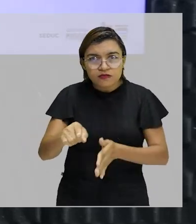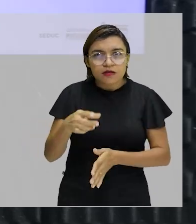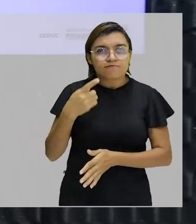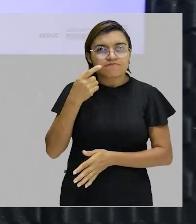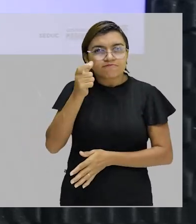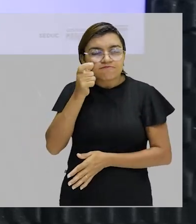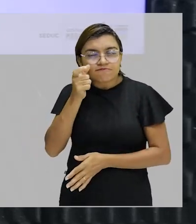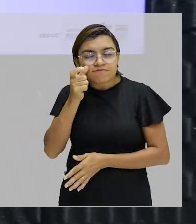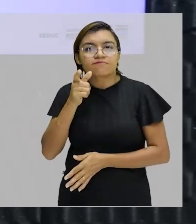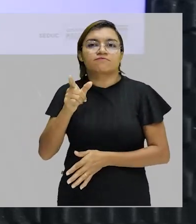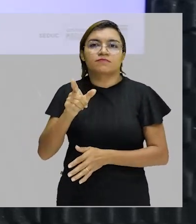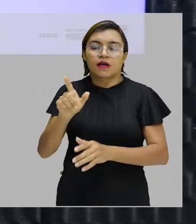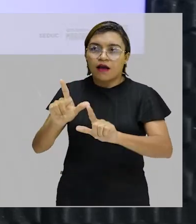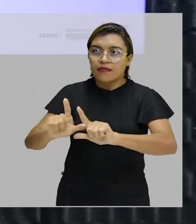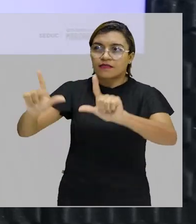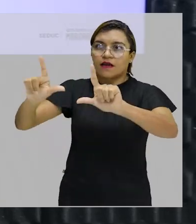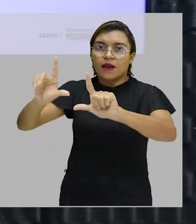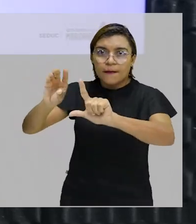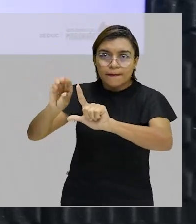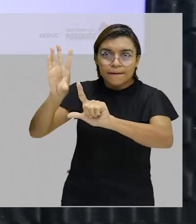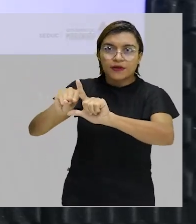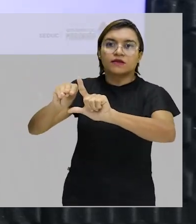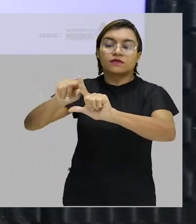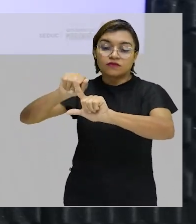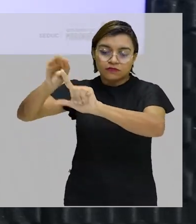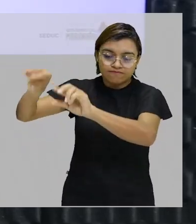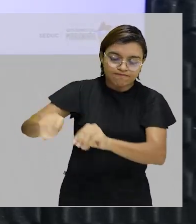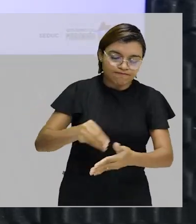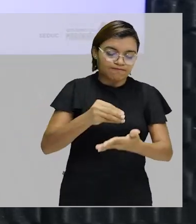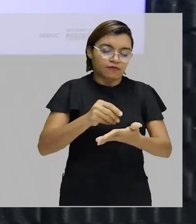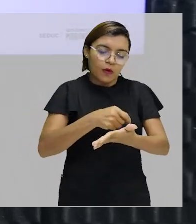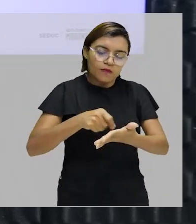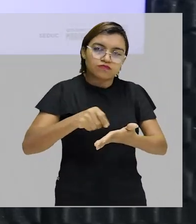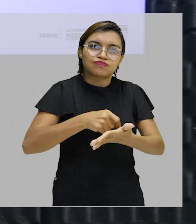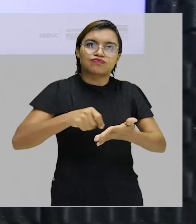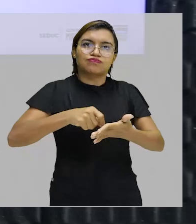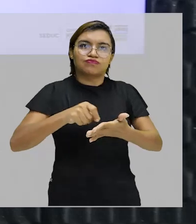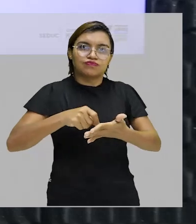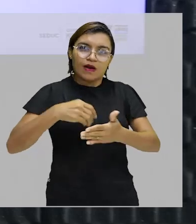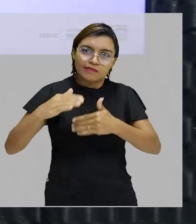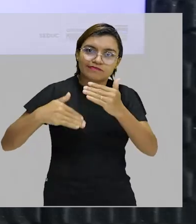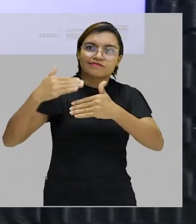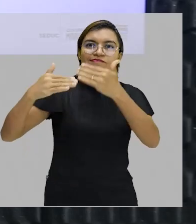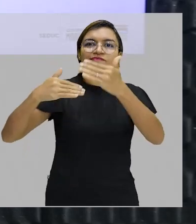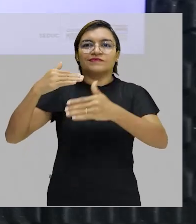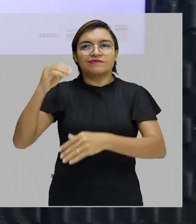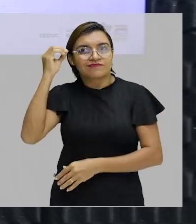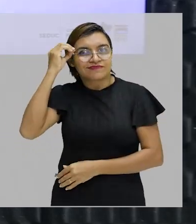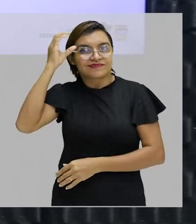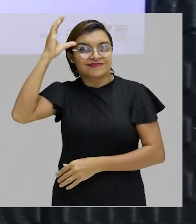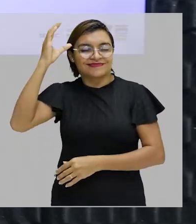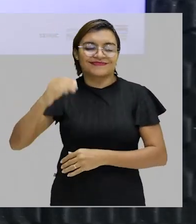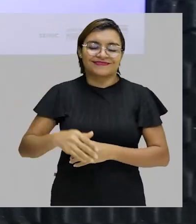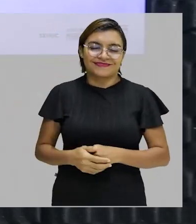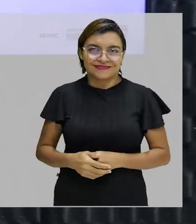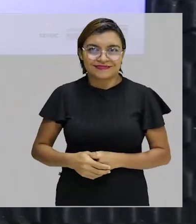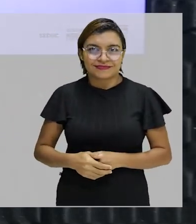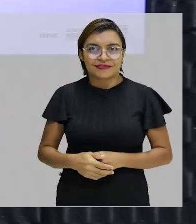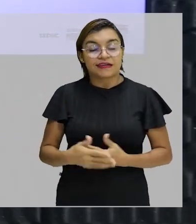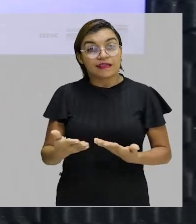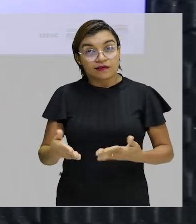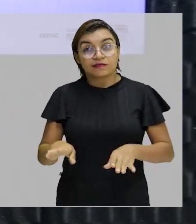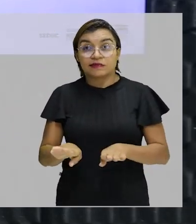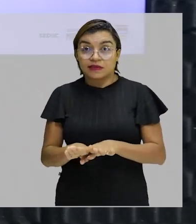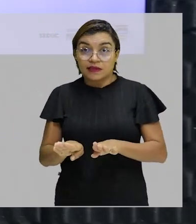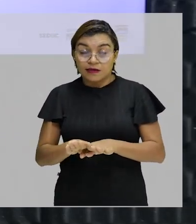printa a tela, aí você vai passar essas informações para o seu caderno e desenvolver os seus estudos. Show de bola? Bom, turminha,